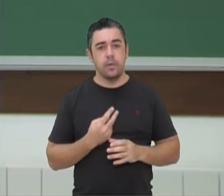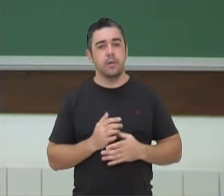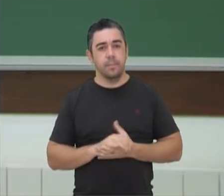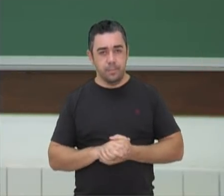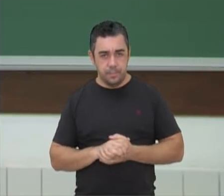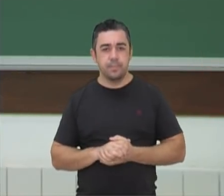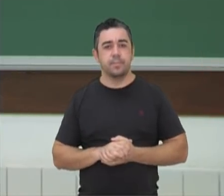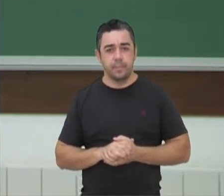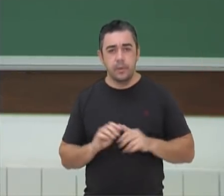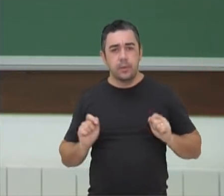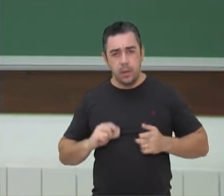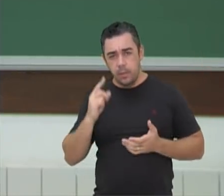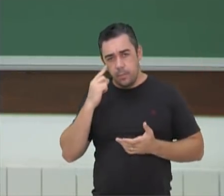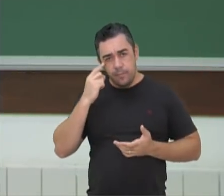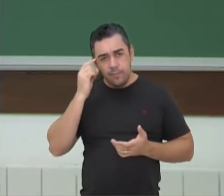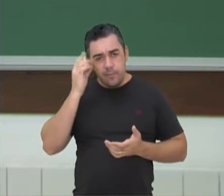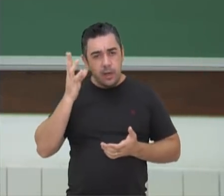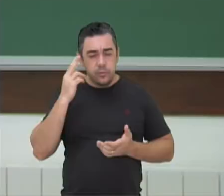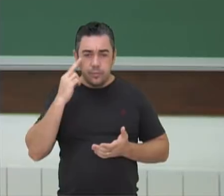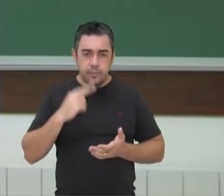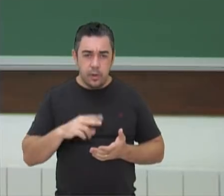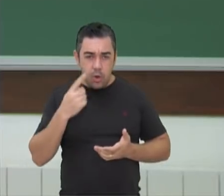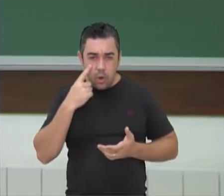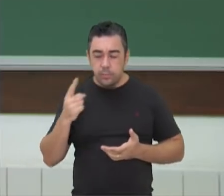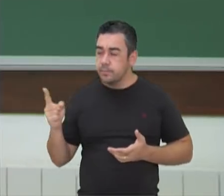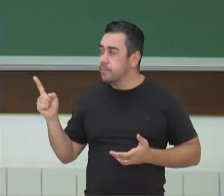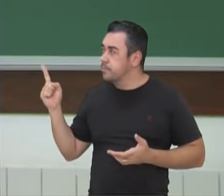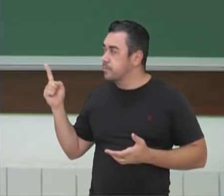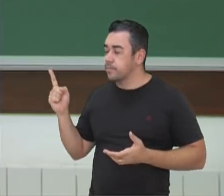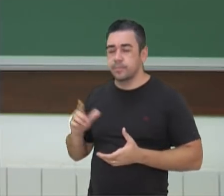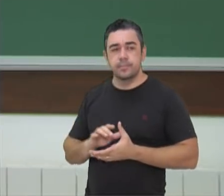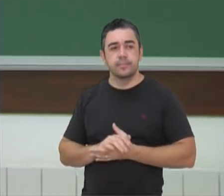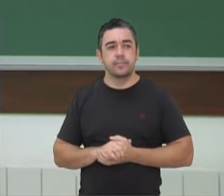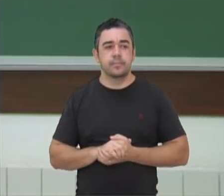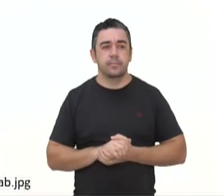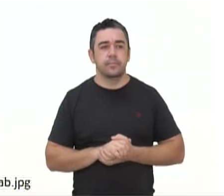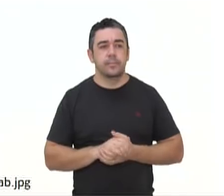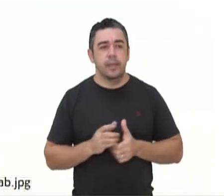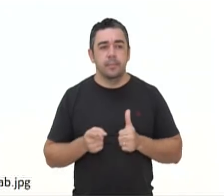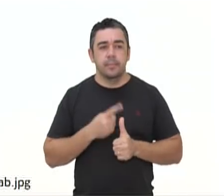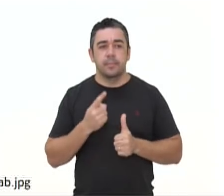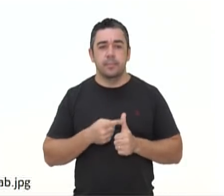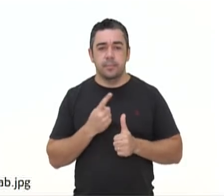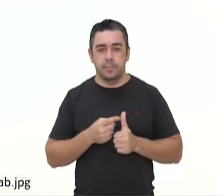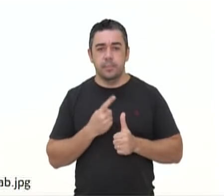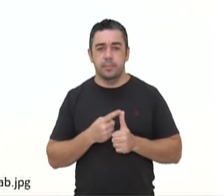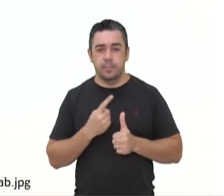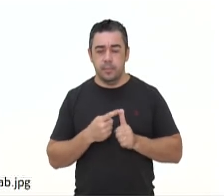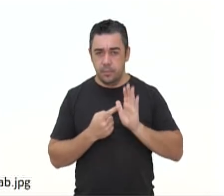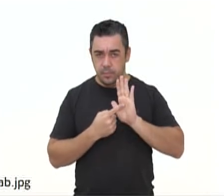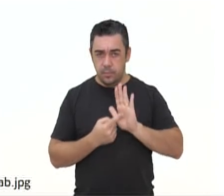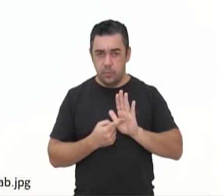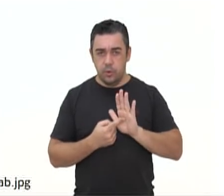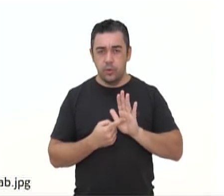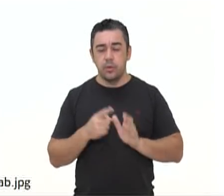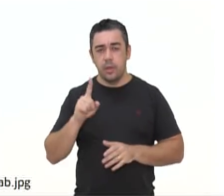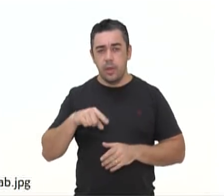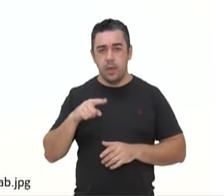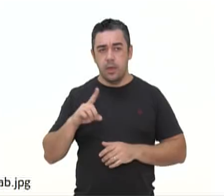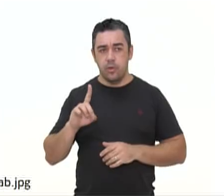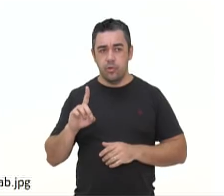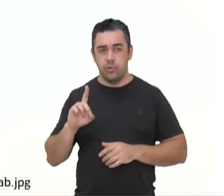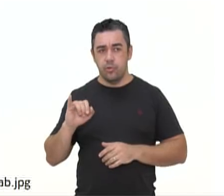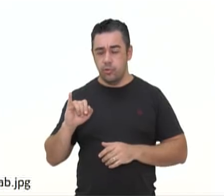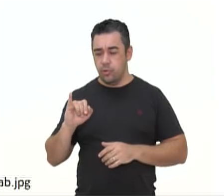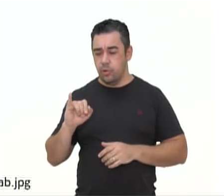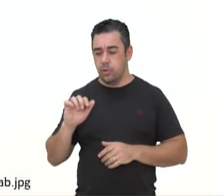sol, que ia facilitar a minha observação. Então vamos ver aqui comigo na tela? A primeira imagem que a gente observa no microscópio, a